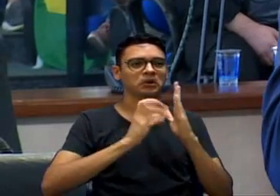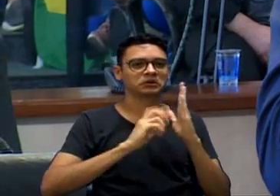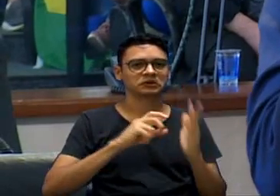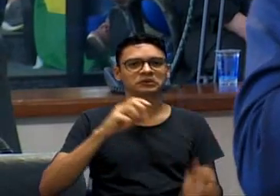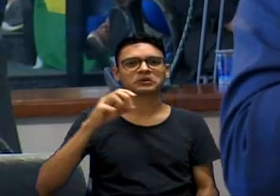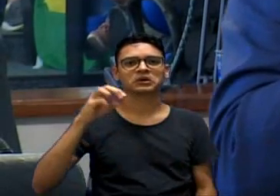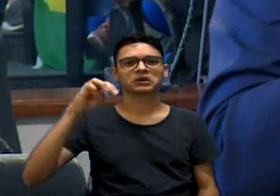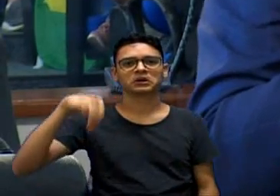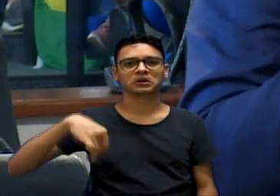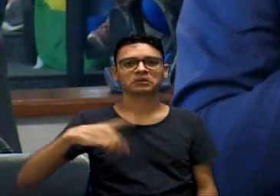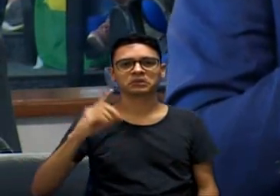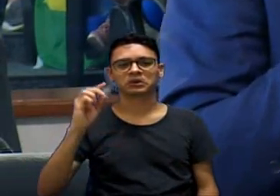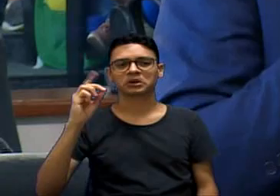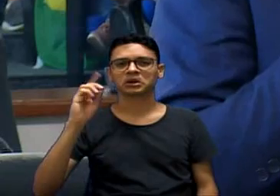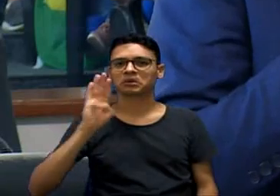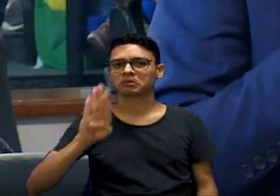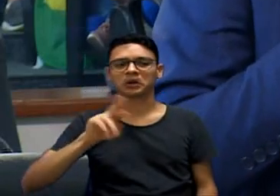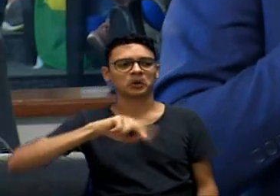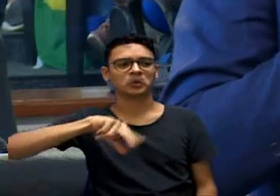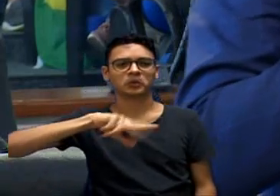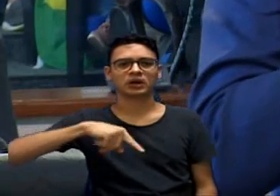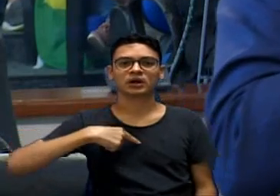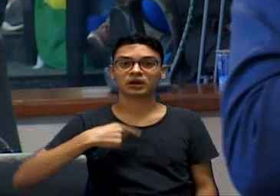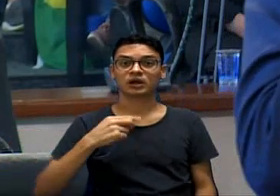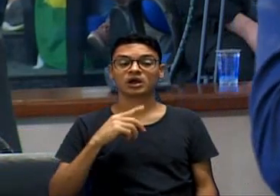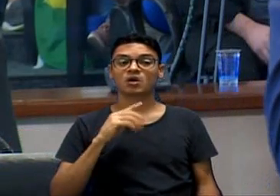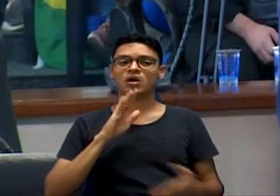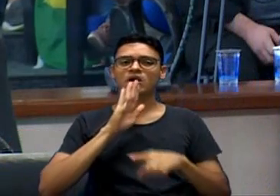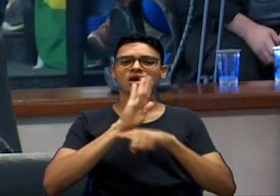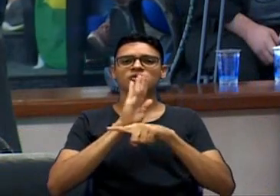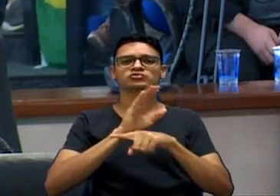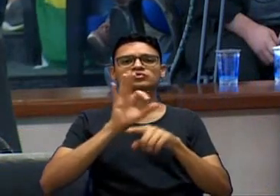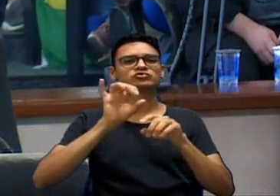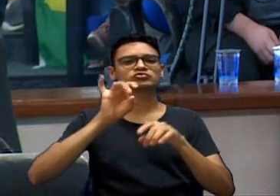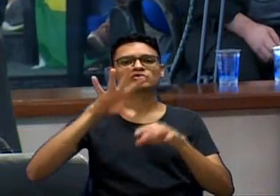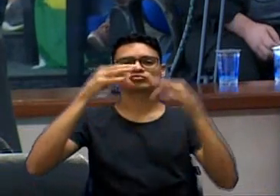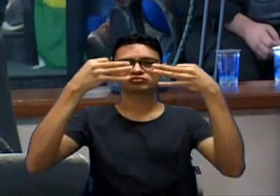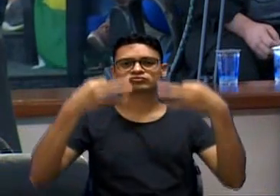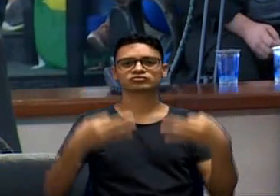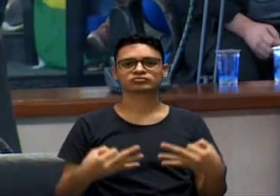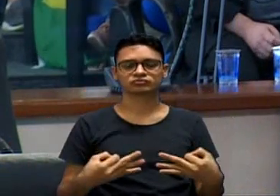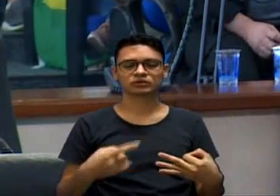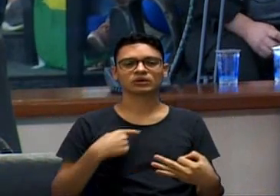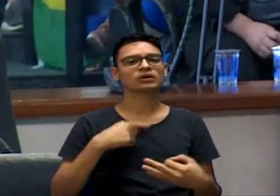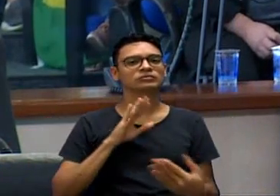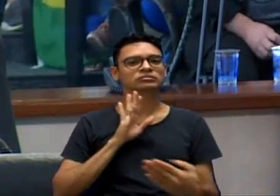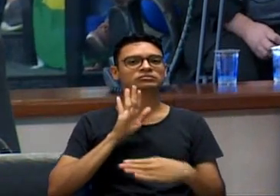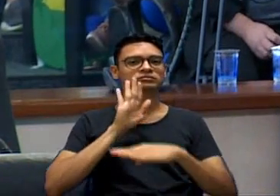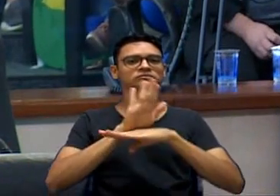nada para defender, eu defendo somente o que é justo e o que é certo, somente. O que é justo e o que é certo é que seja